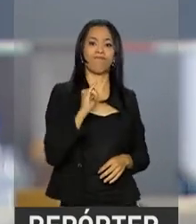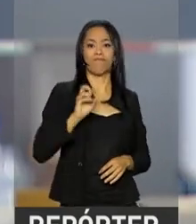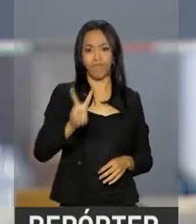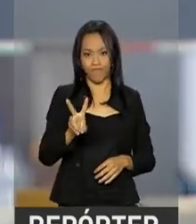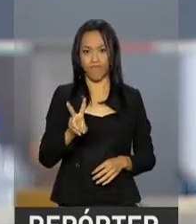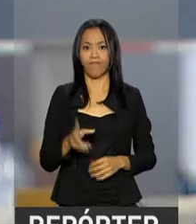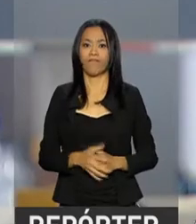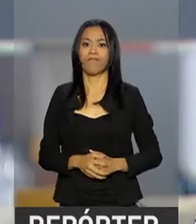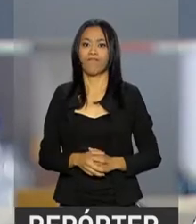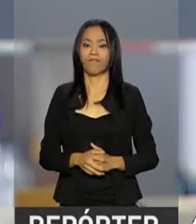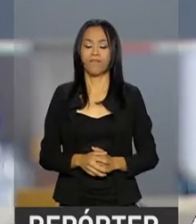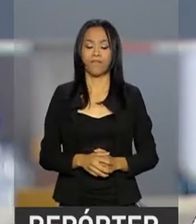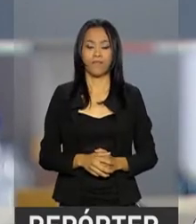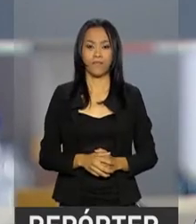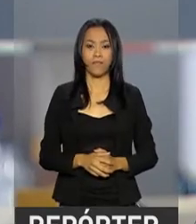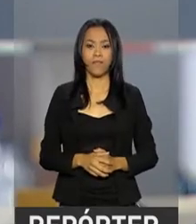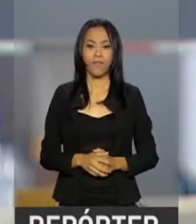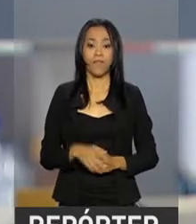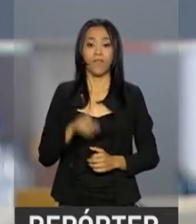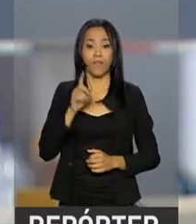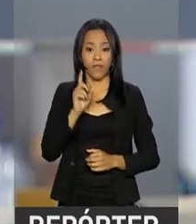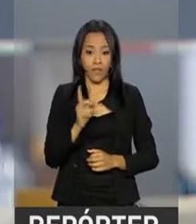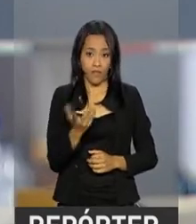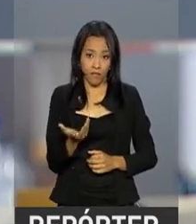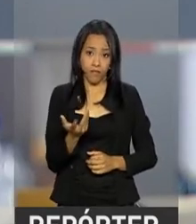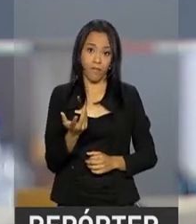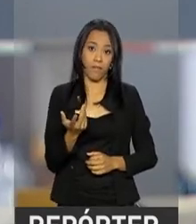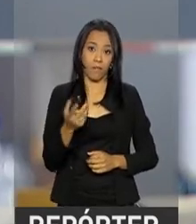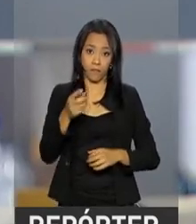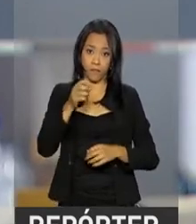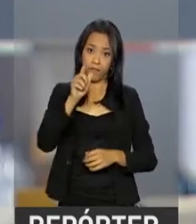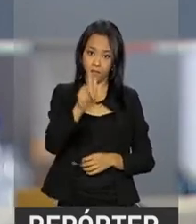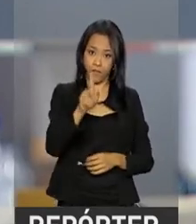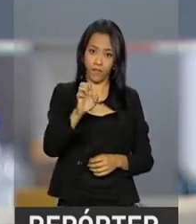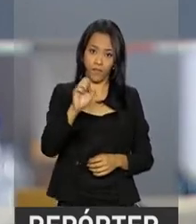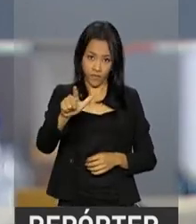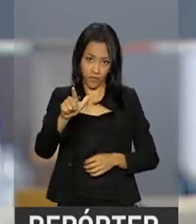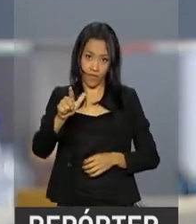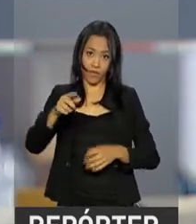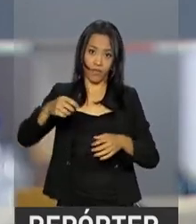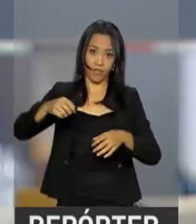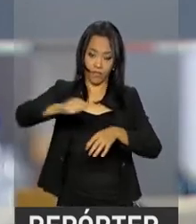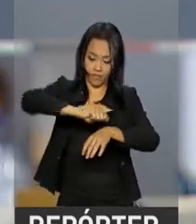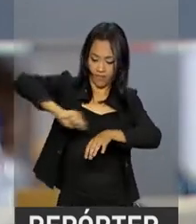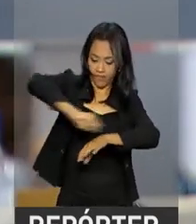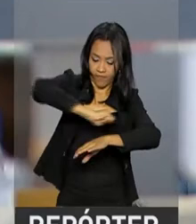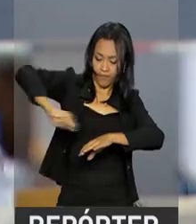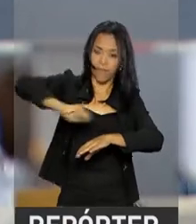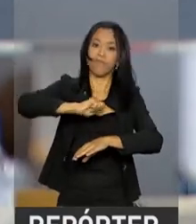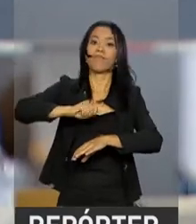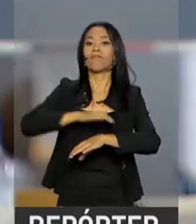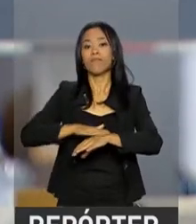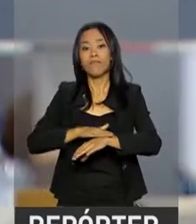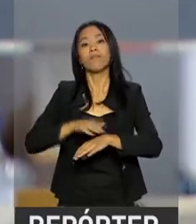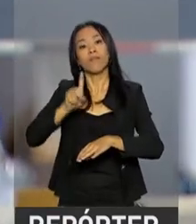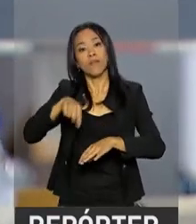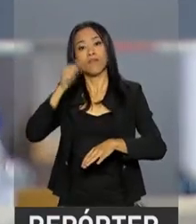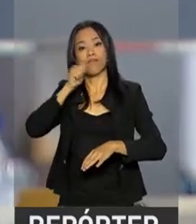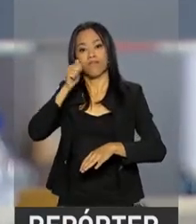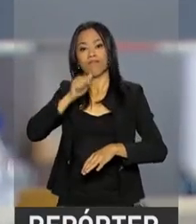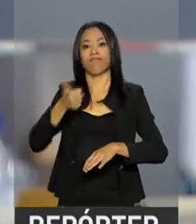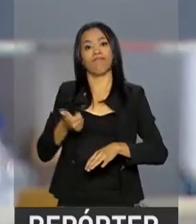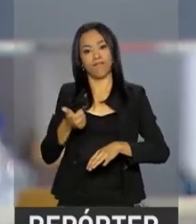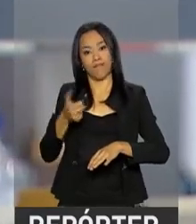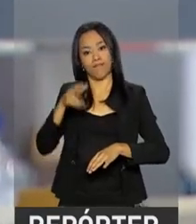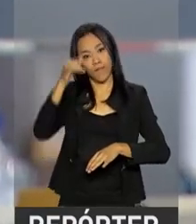e uma formulação como gel poderá contribuir como um produto para a mulher se